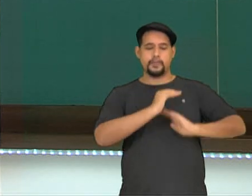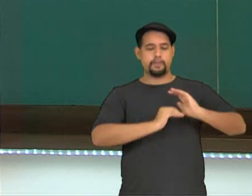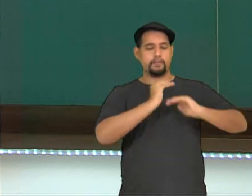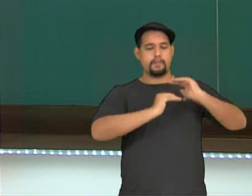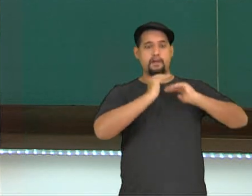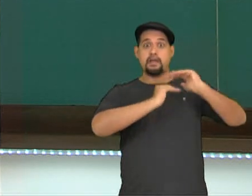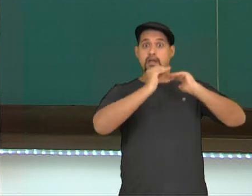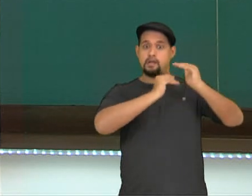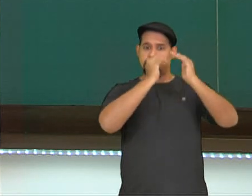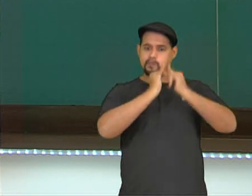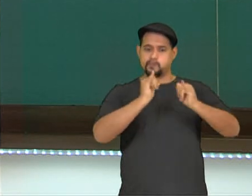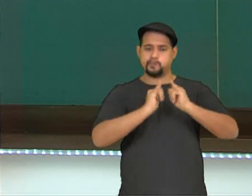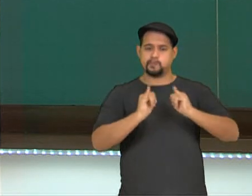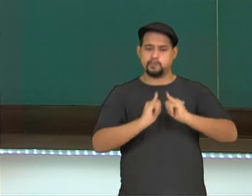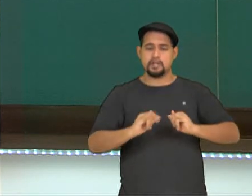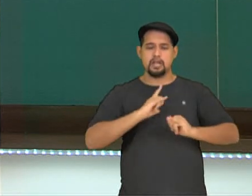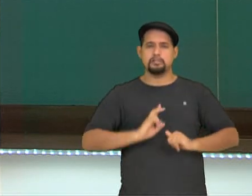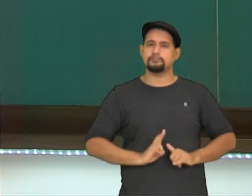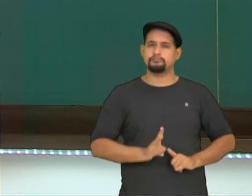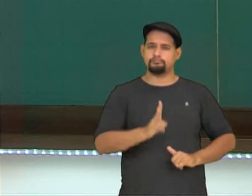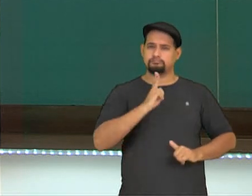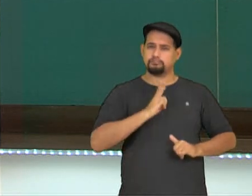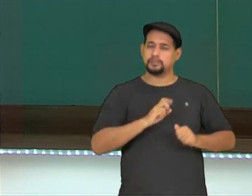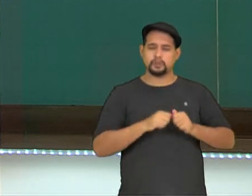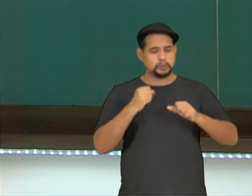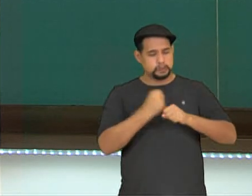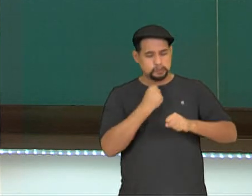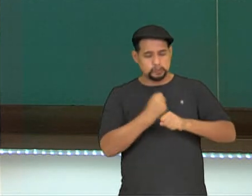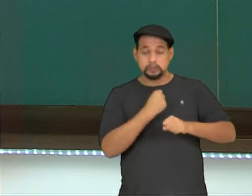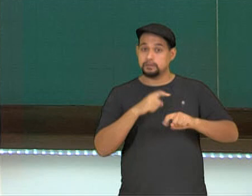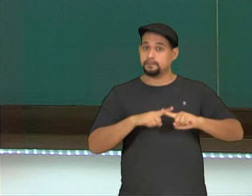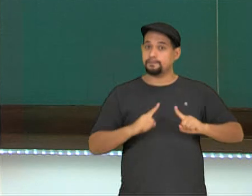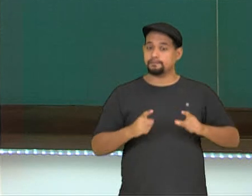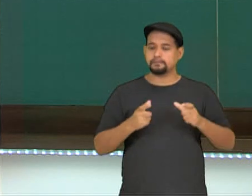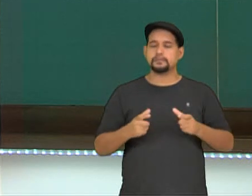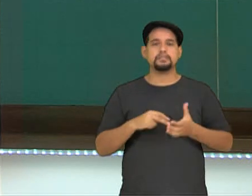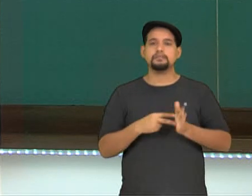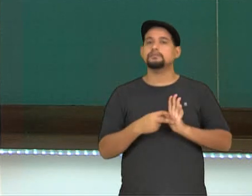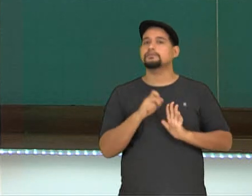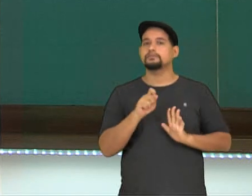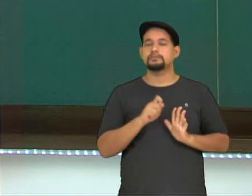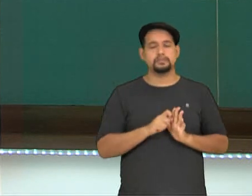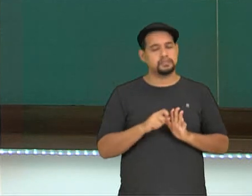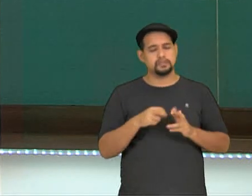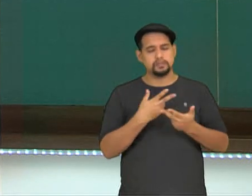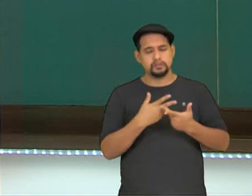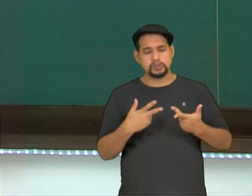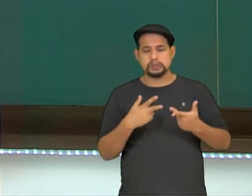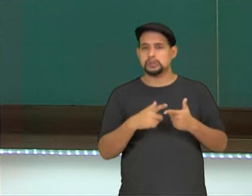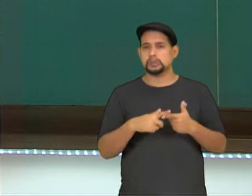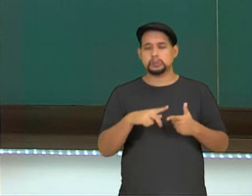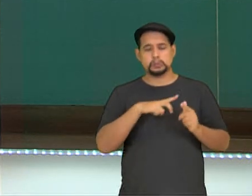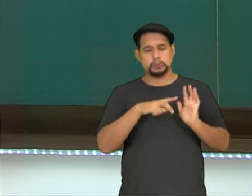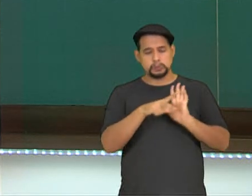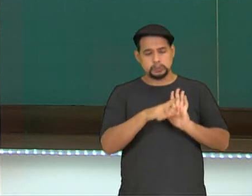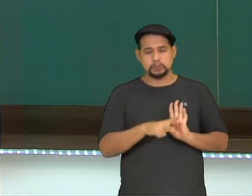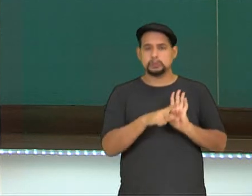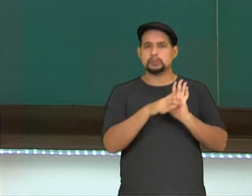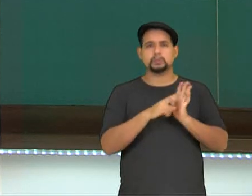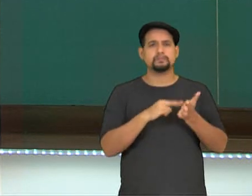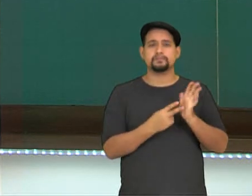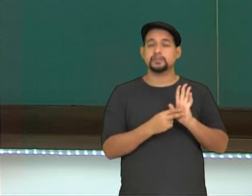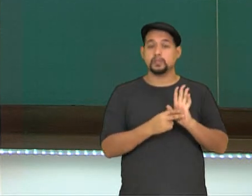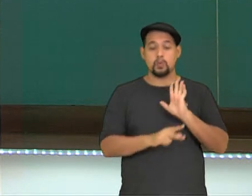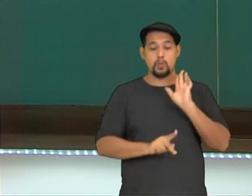pouco mais. A arte ela sempre foi funcional como ferramenta, mas nesse momento ela se torna funcional com mais propriedade. Ou seja,